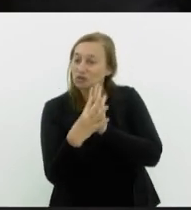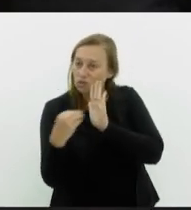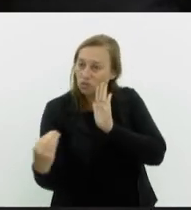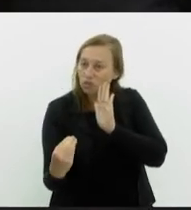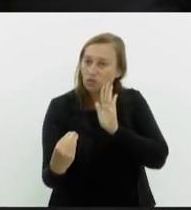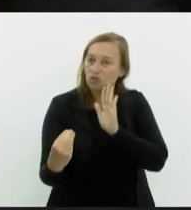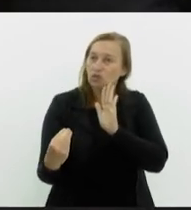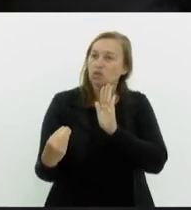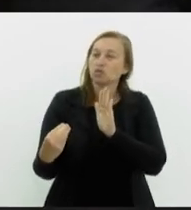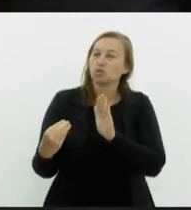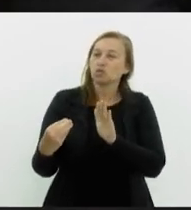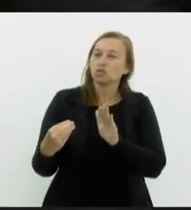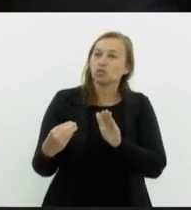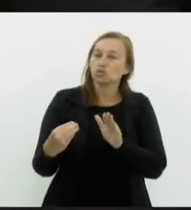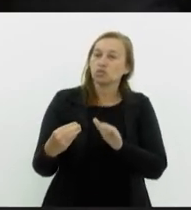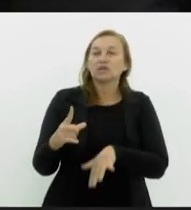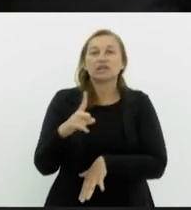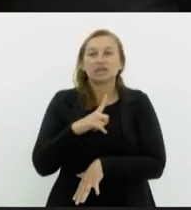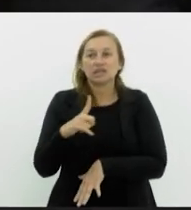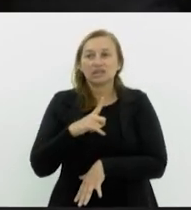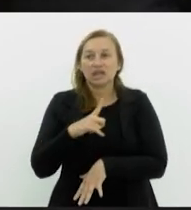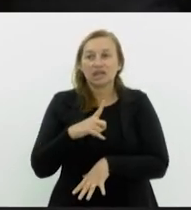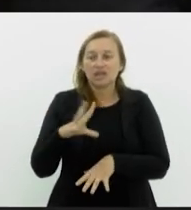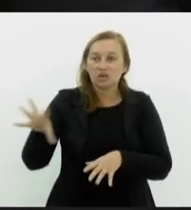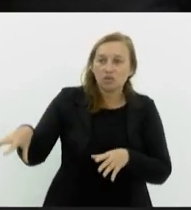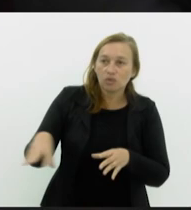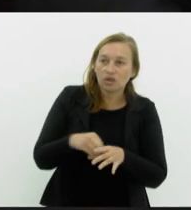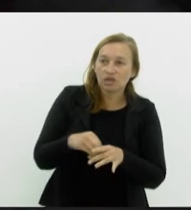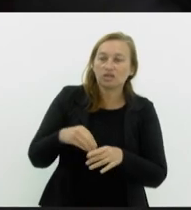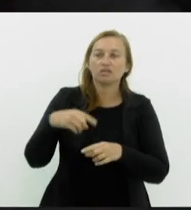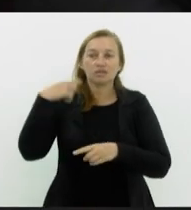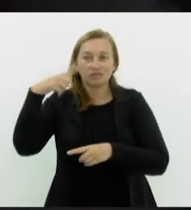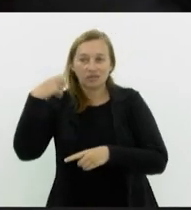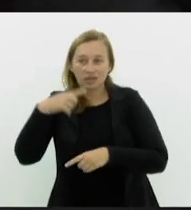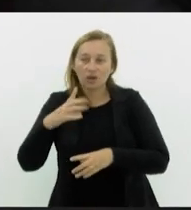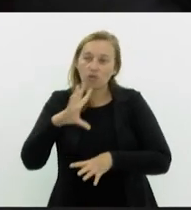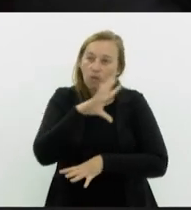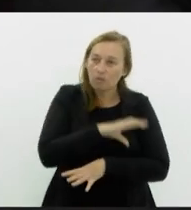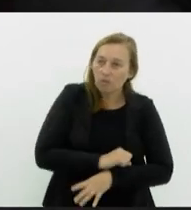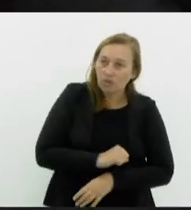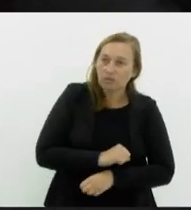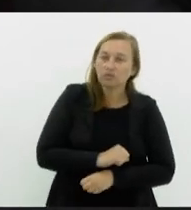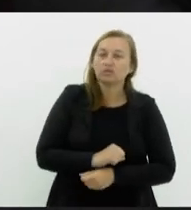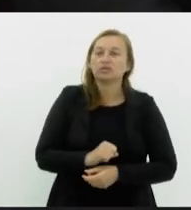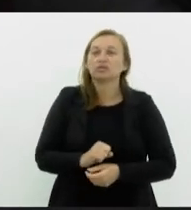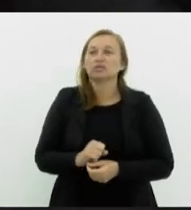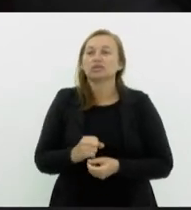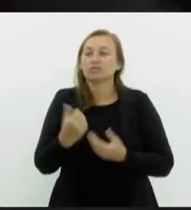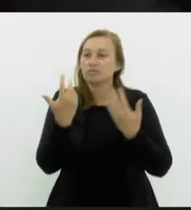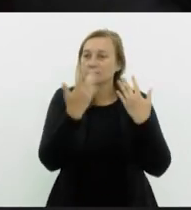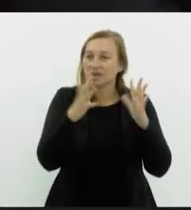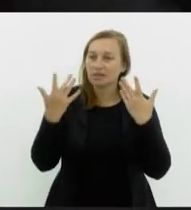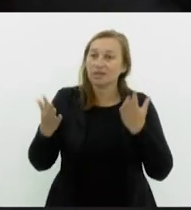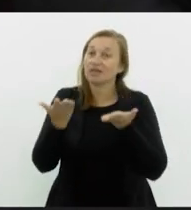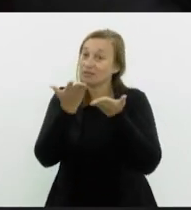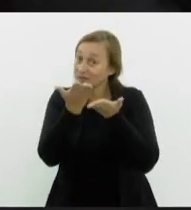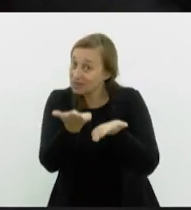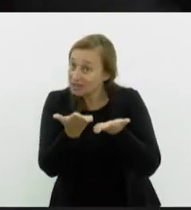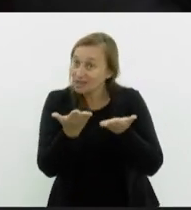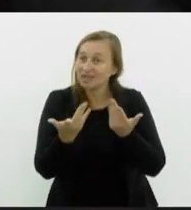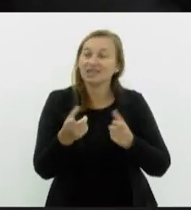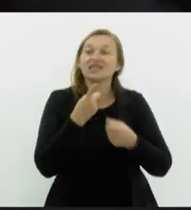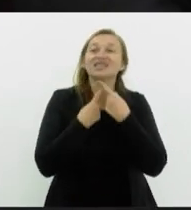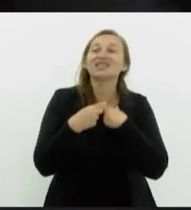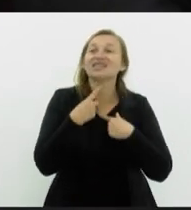que têm vindo para a magistratura com amor para poder se dedicar ao próximo. Então, eu queria parabenizar você e